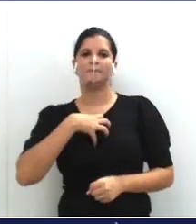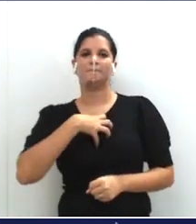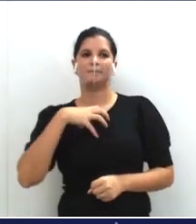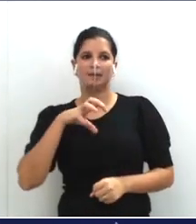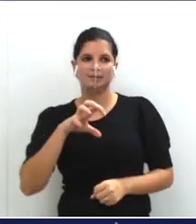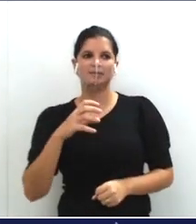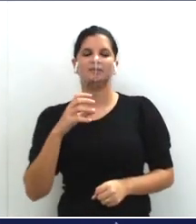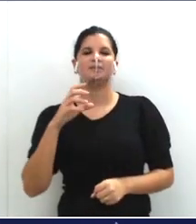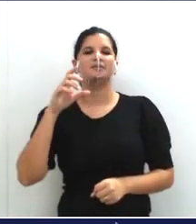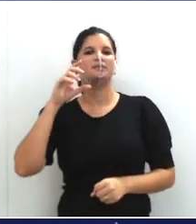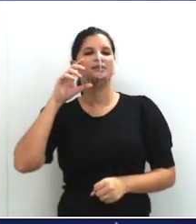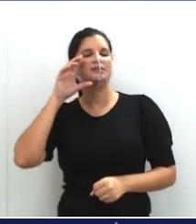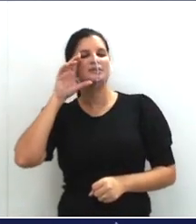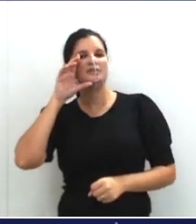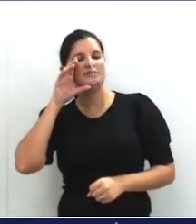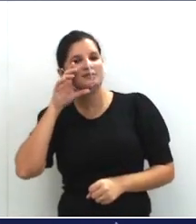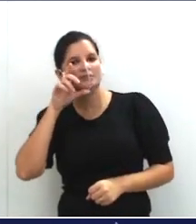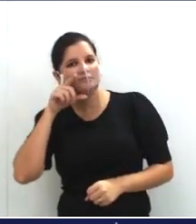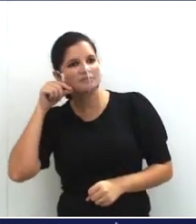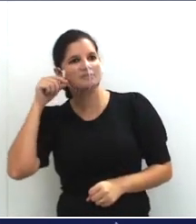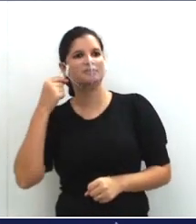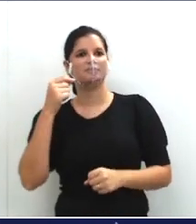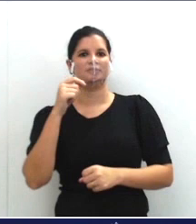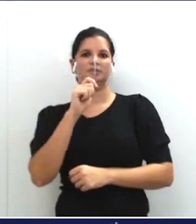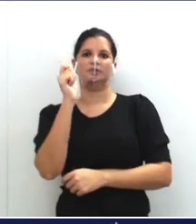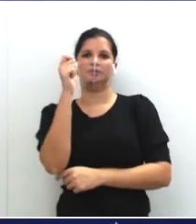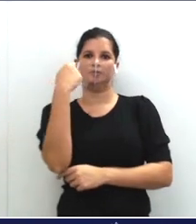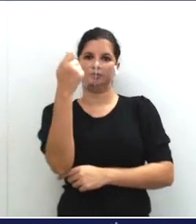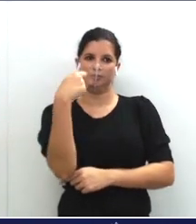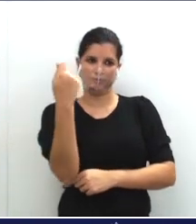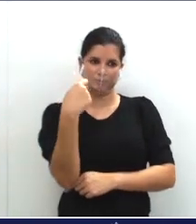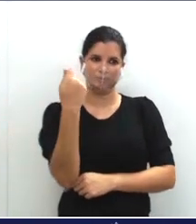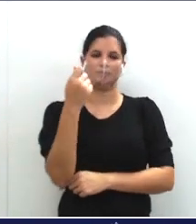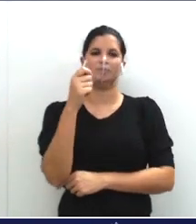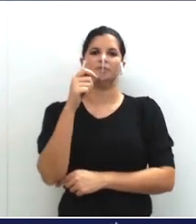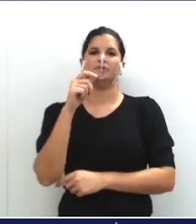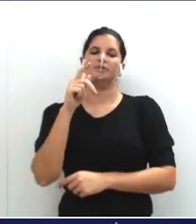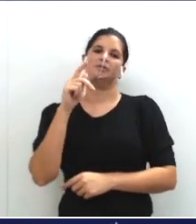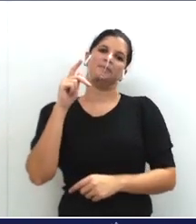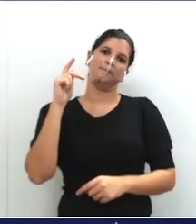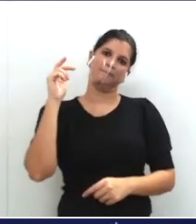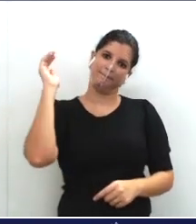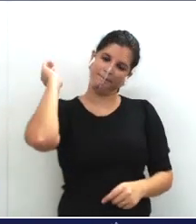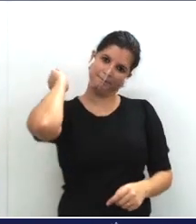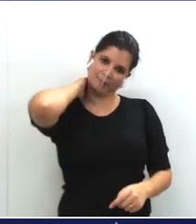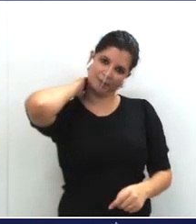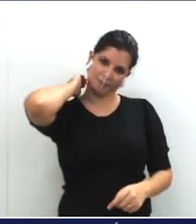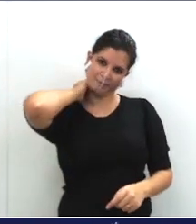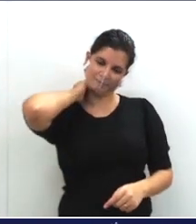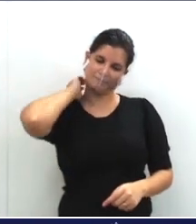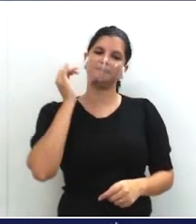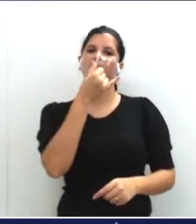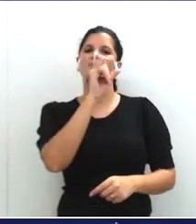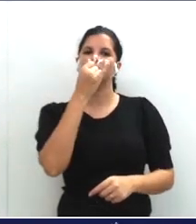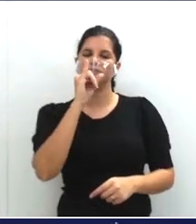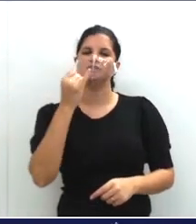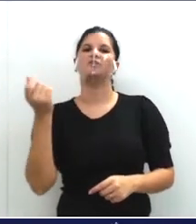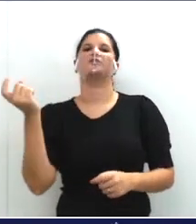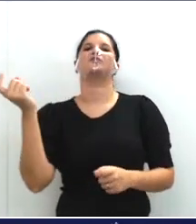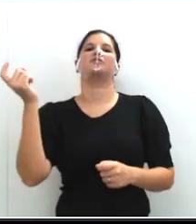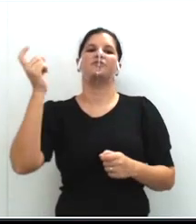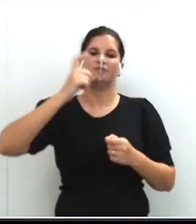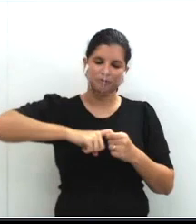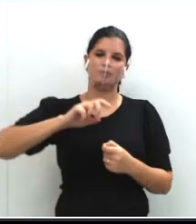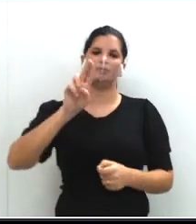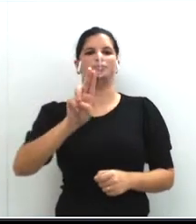a Bahia, o Ceará, o Rio Grande do Sul e o Piauí, que são energias